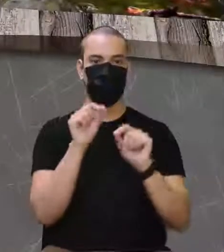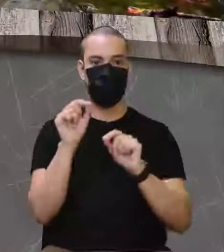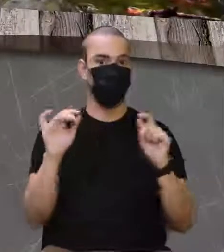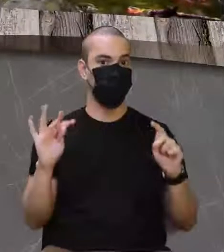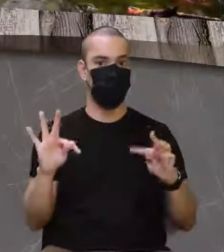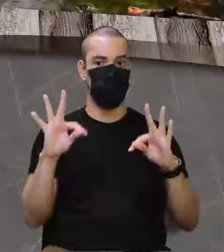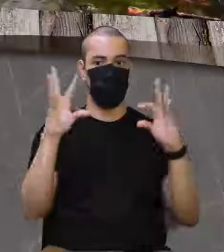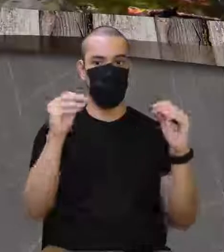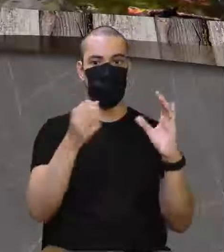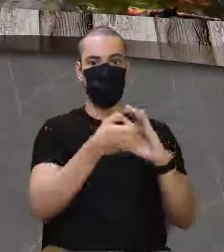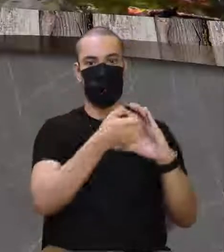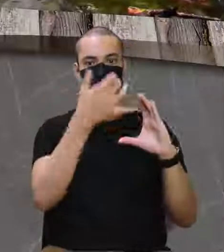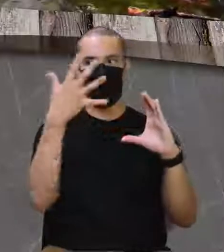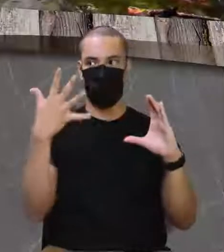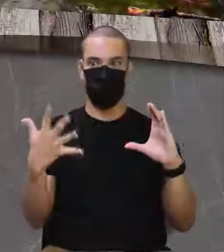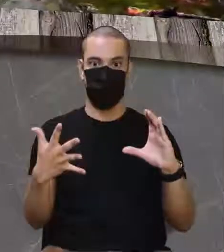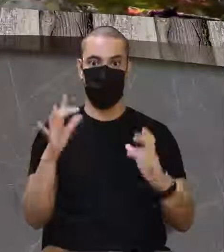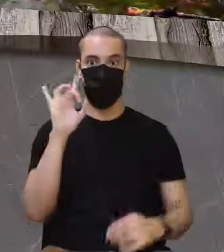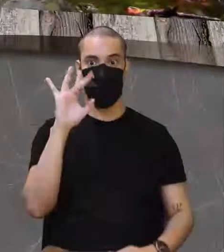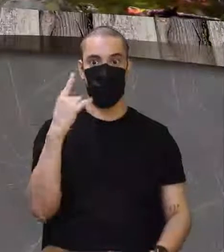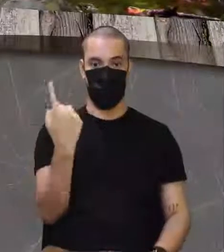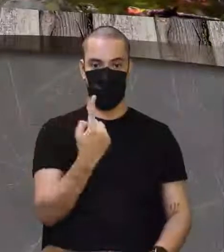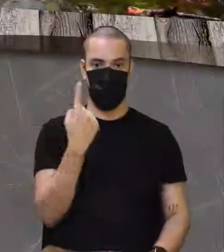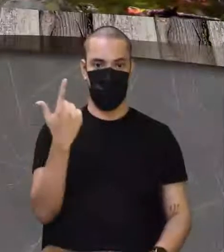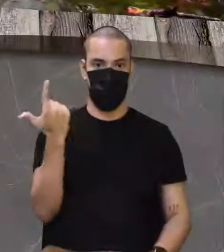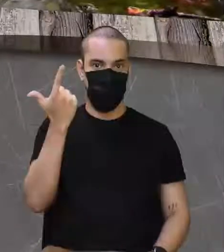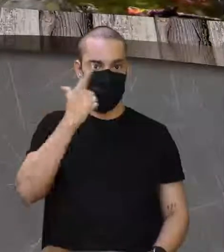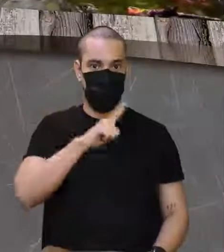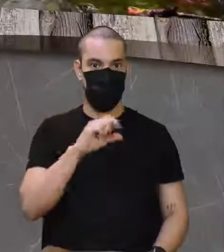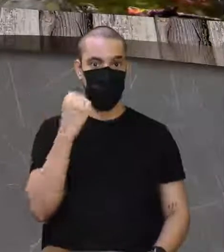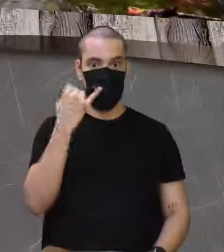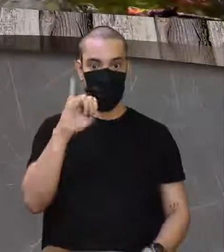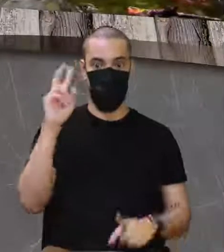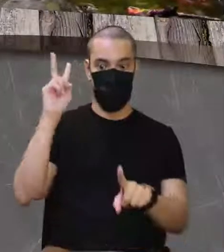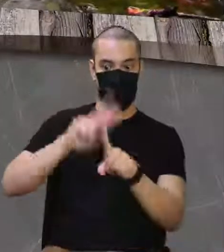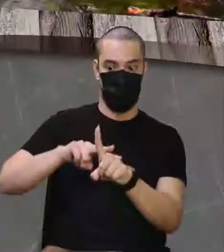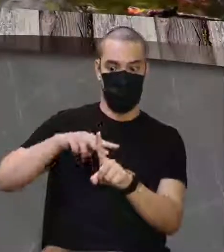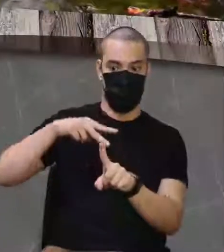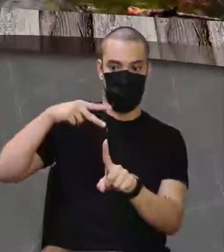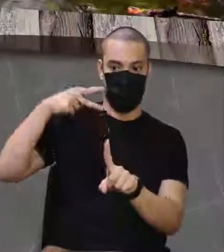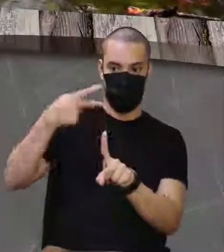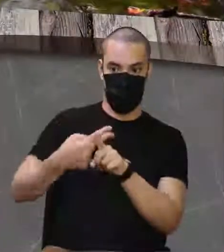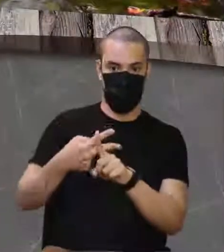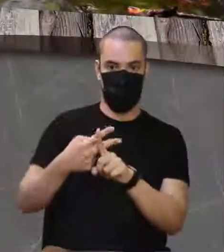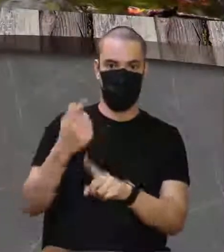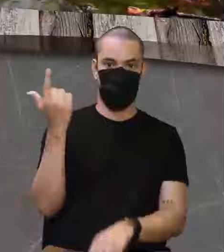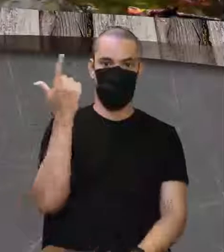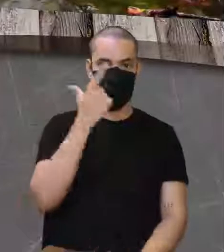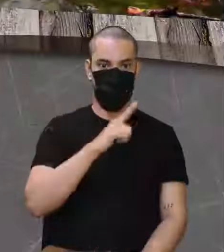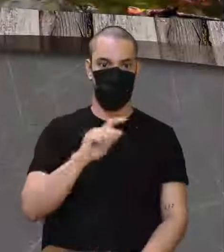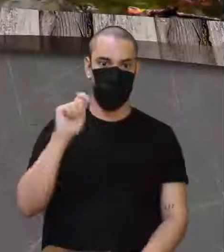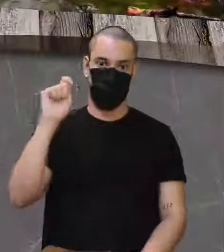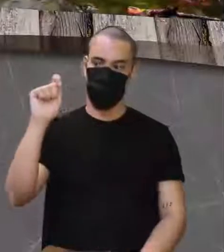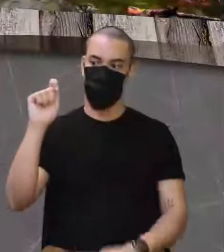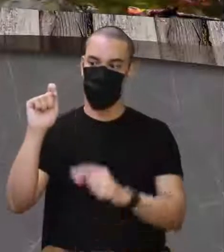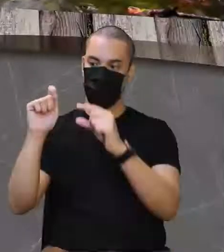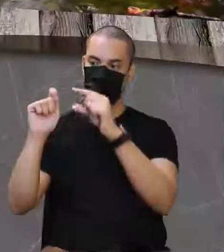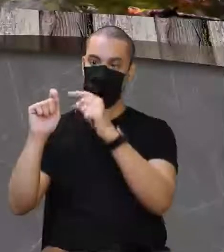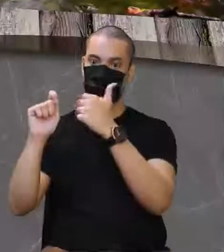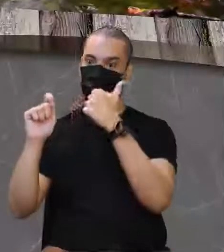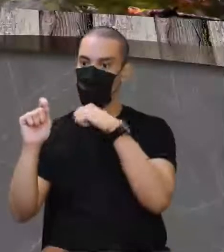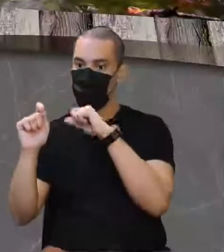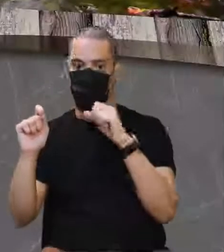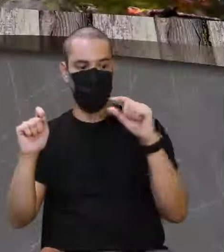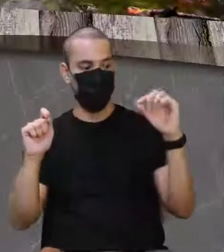toda característica recessiva, ela só se expressa quando vem em dose dupla. Quando você recebe o azinho de pai e o Azinho de